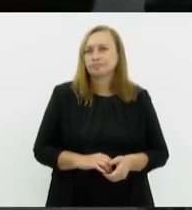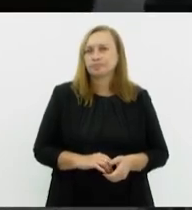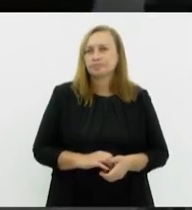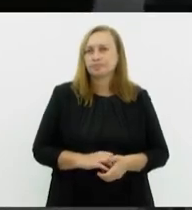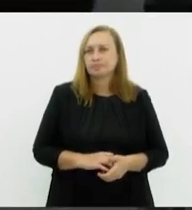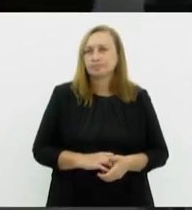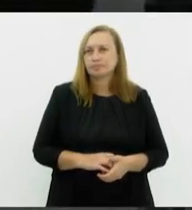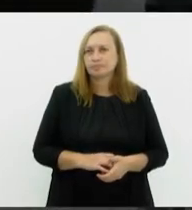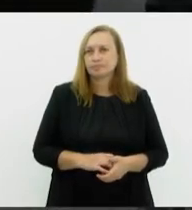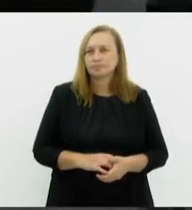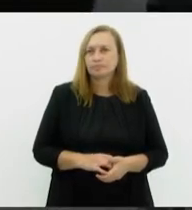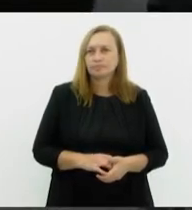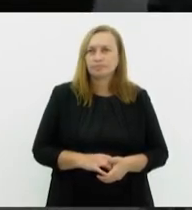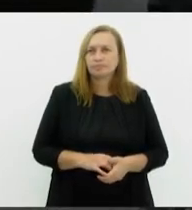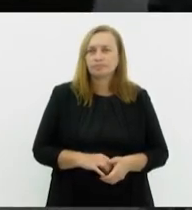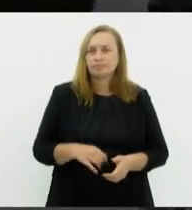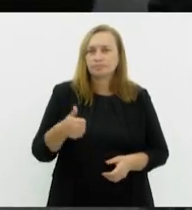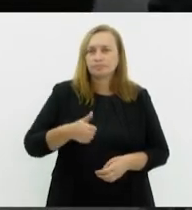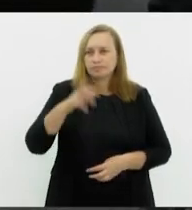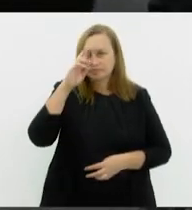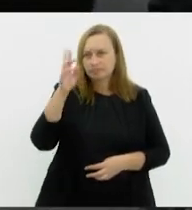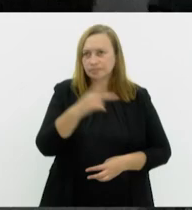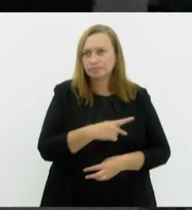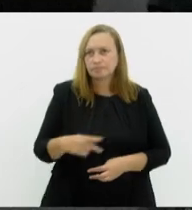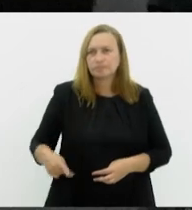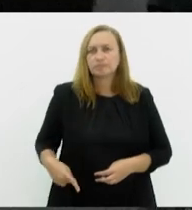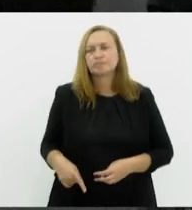Senhor presidente, primeiro, queria que